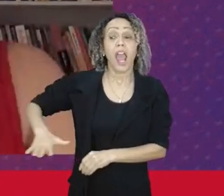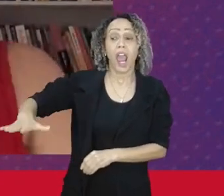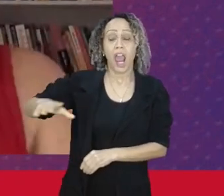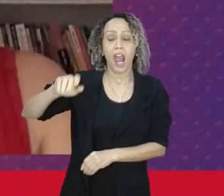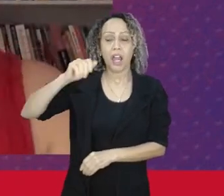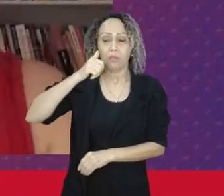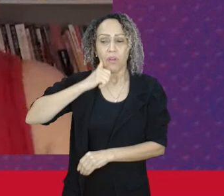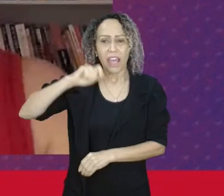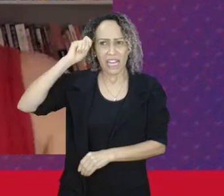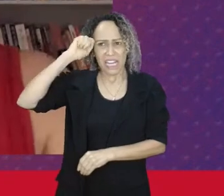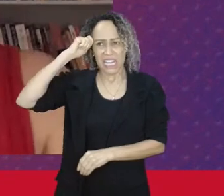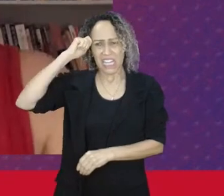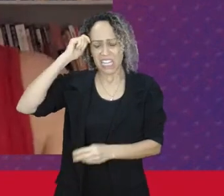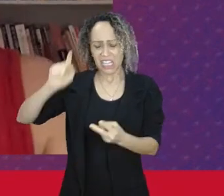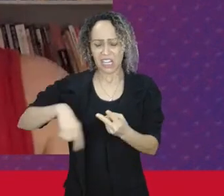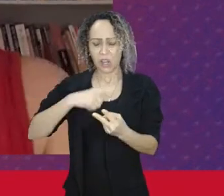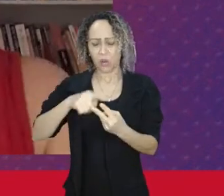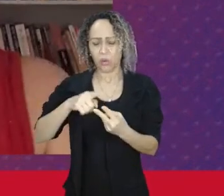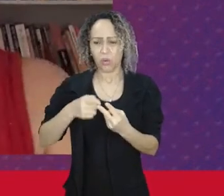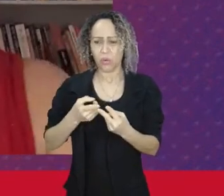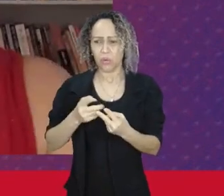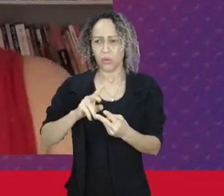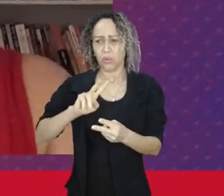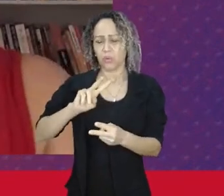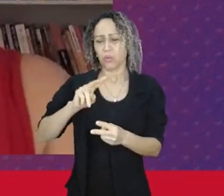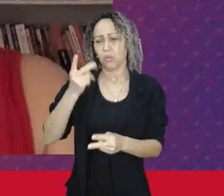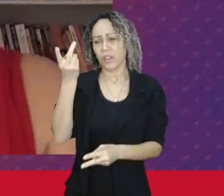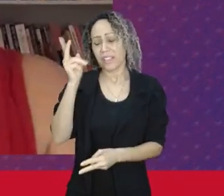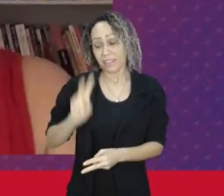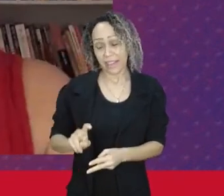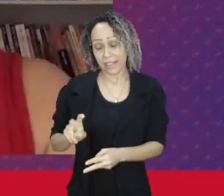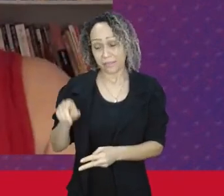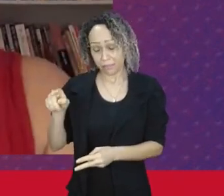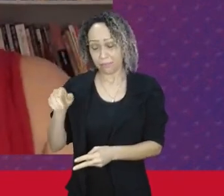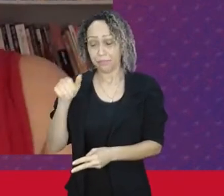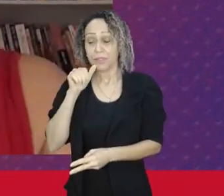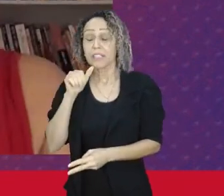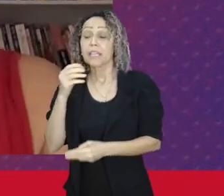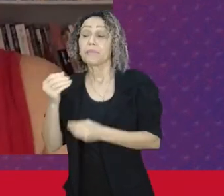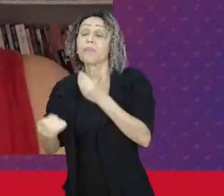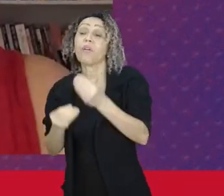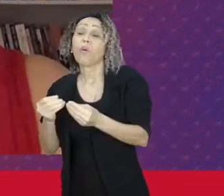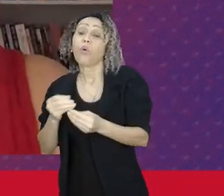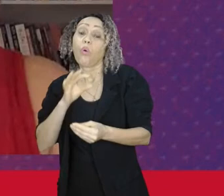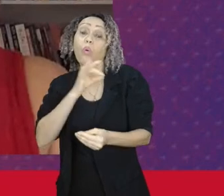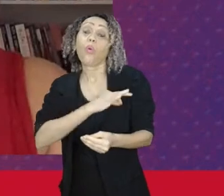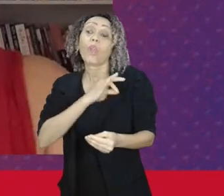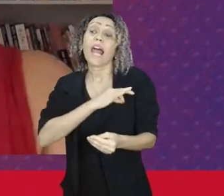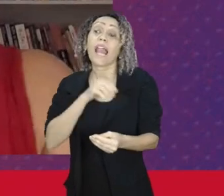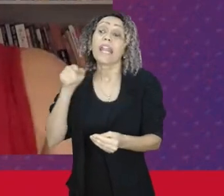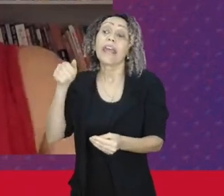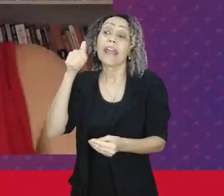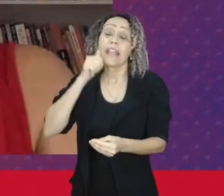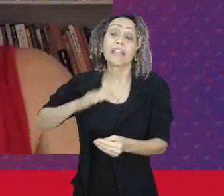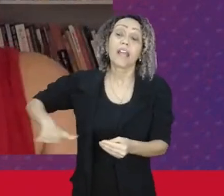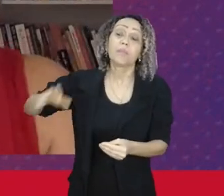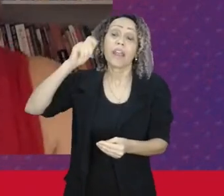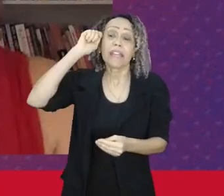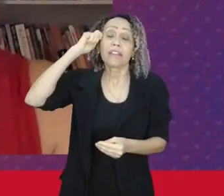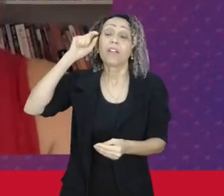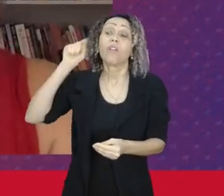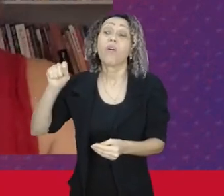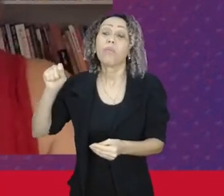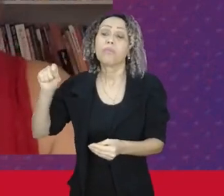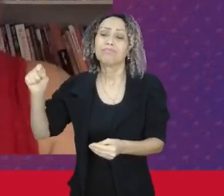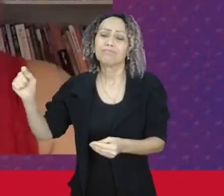seu trabalho remunerado é cuidar da casa de outras mulheres, da família de outras mulheres, que é um